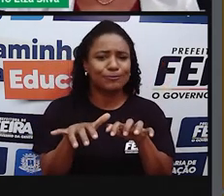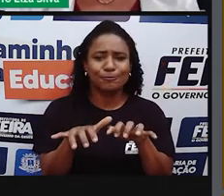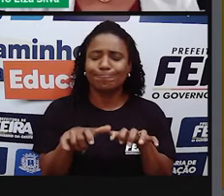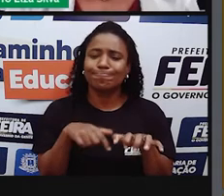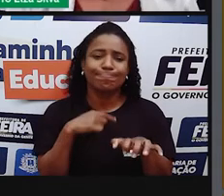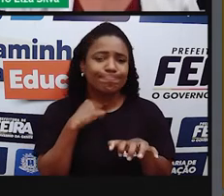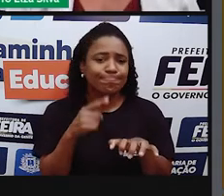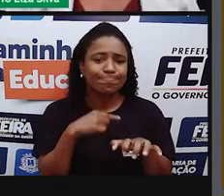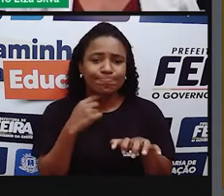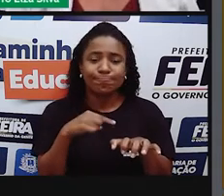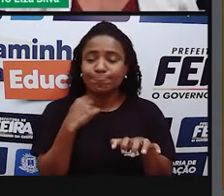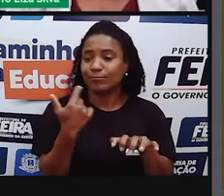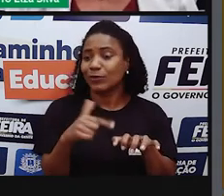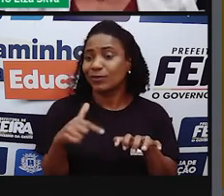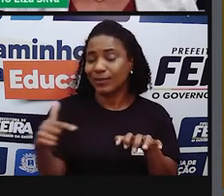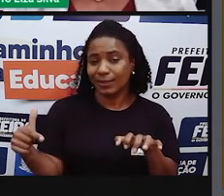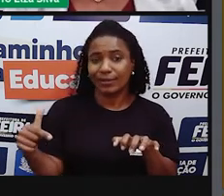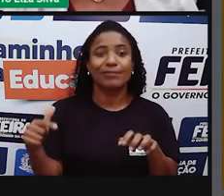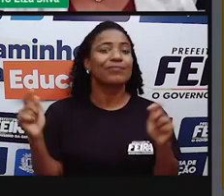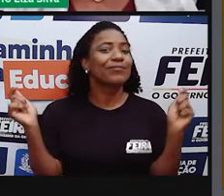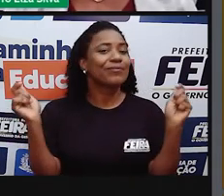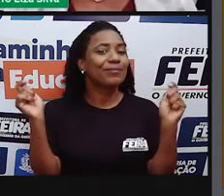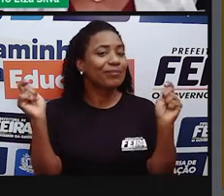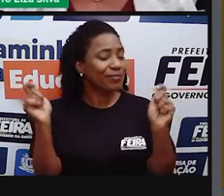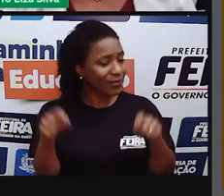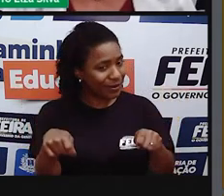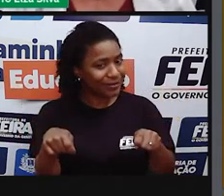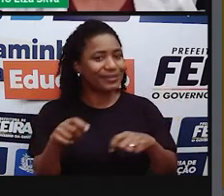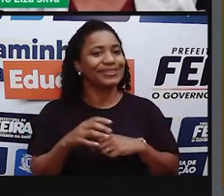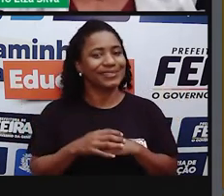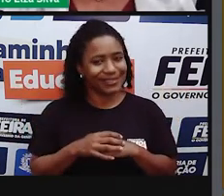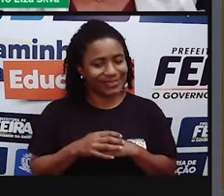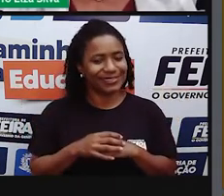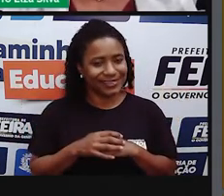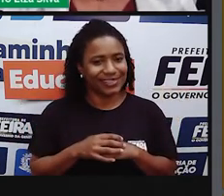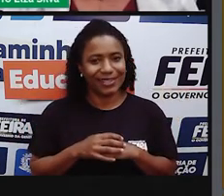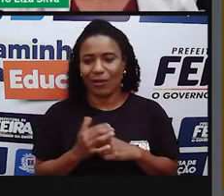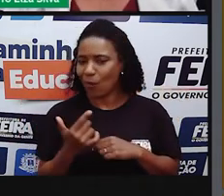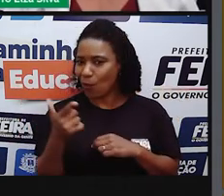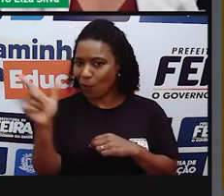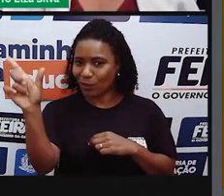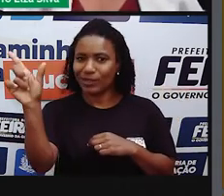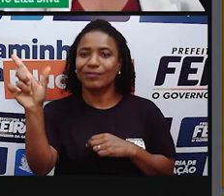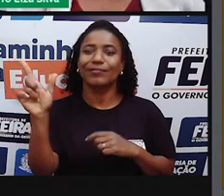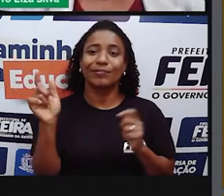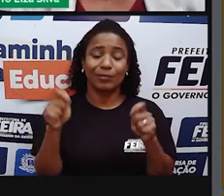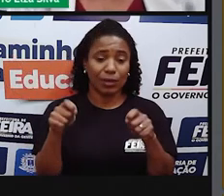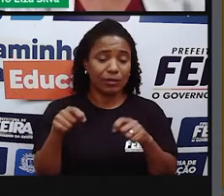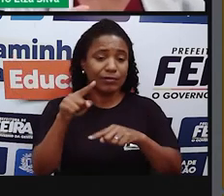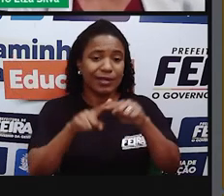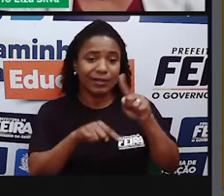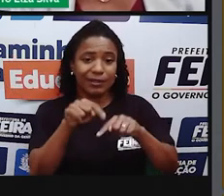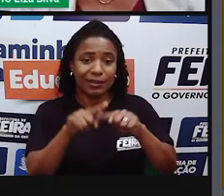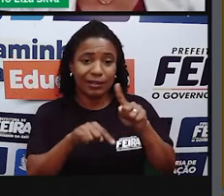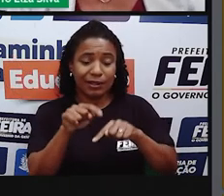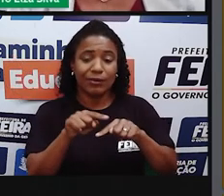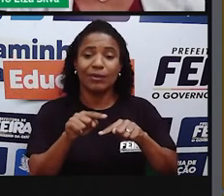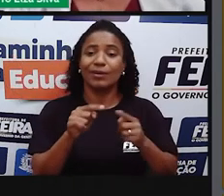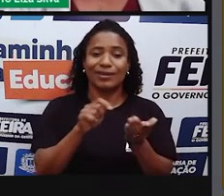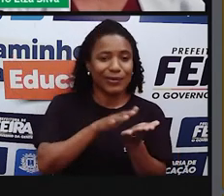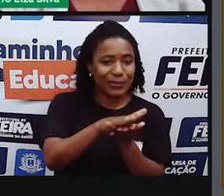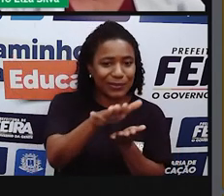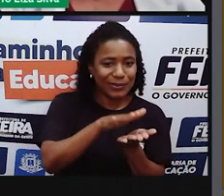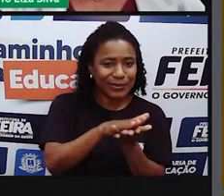problema, porque você pode realizar a atividade de outra forma, a partir dos materiais que você dispõe